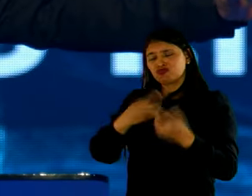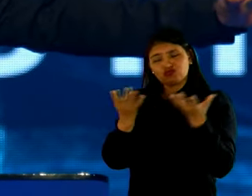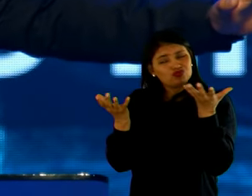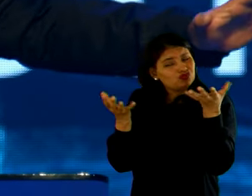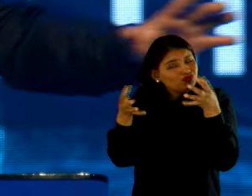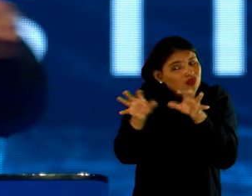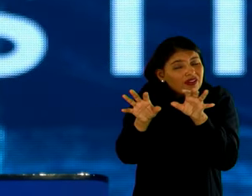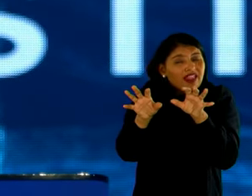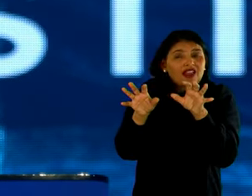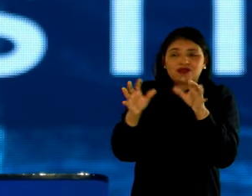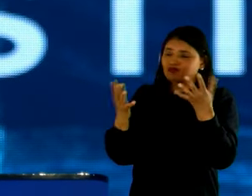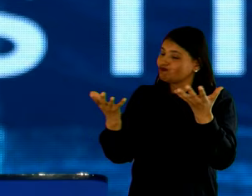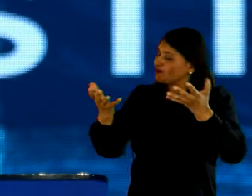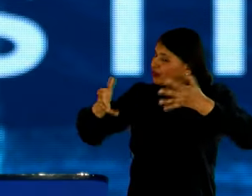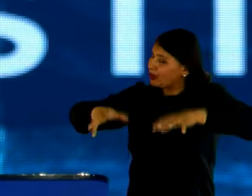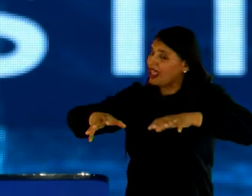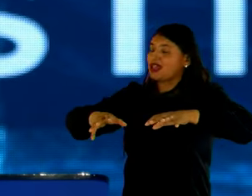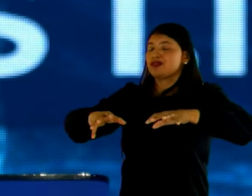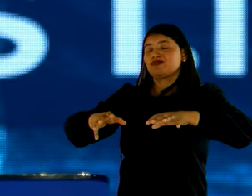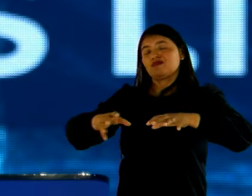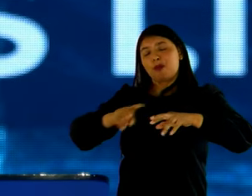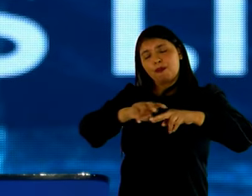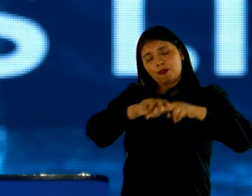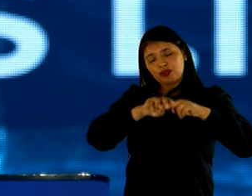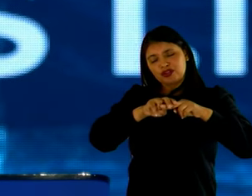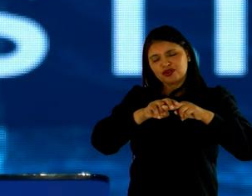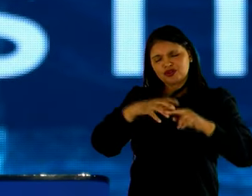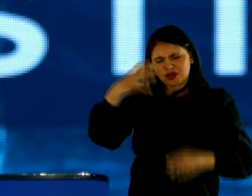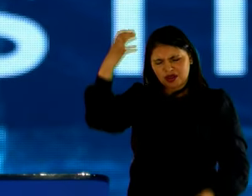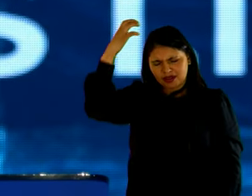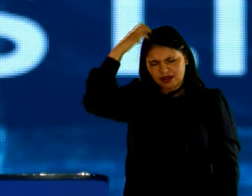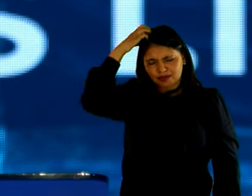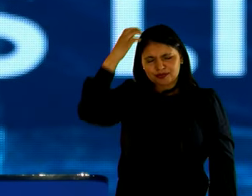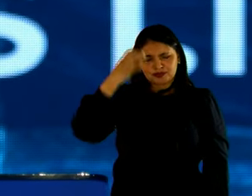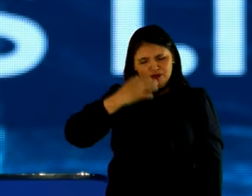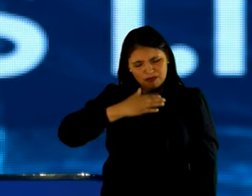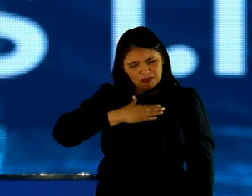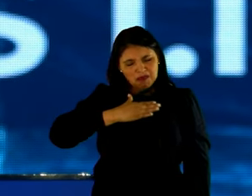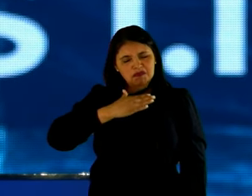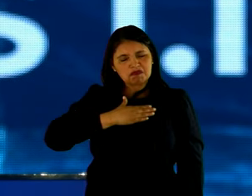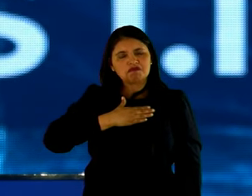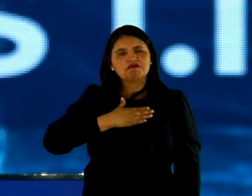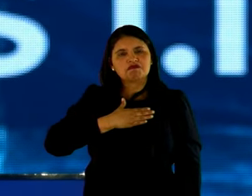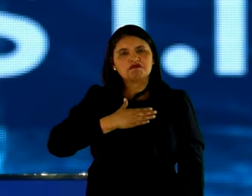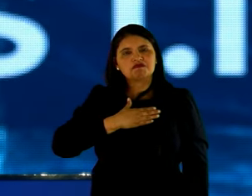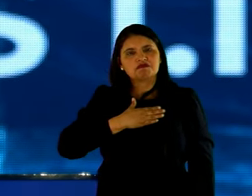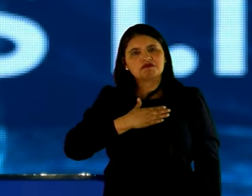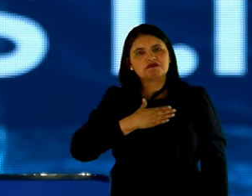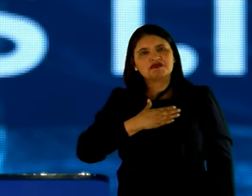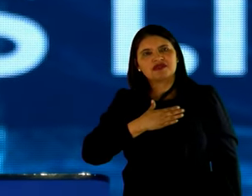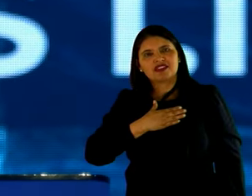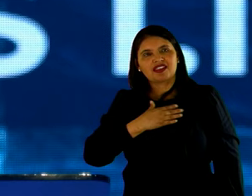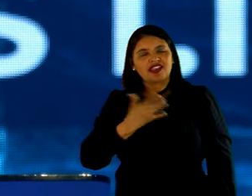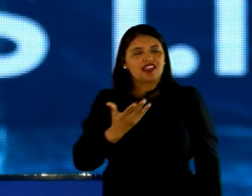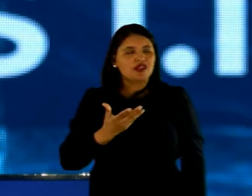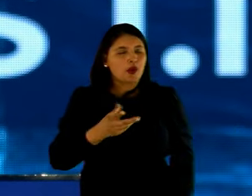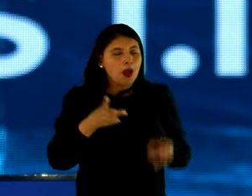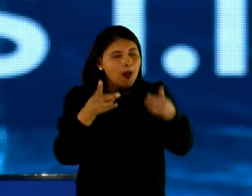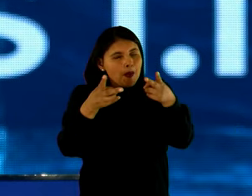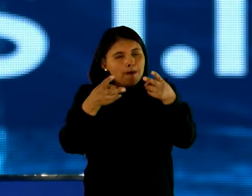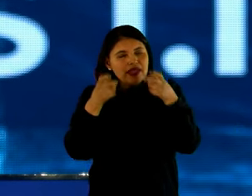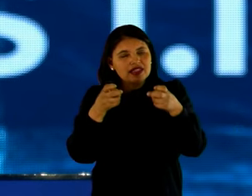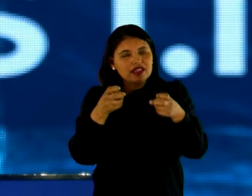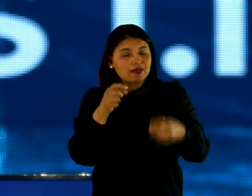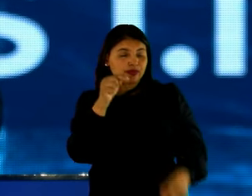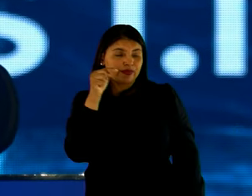nada. E ele dizia: "A culpa é minha". Uma coisa boa que eu vejo em Jonas, Jonas